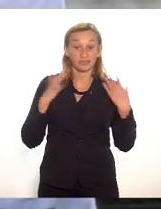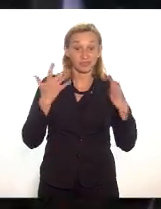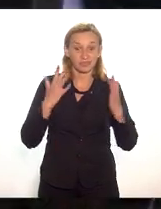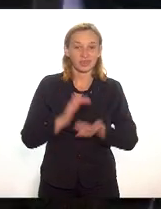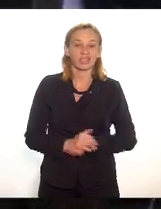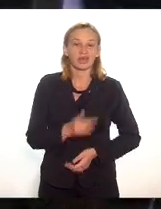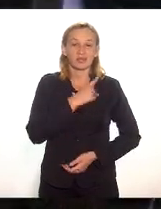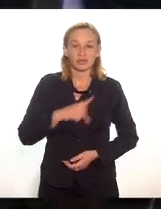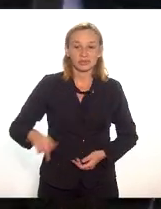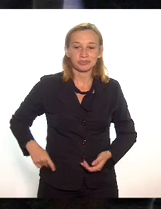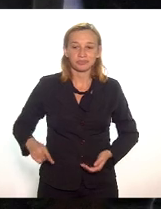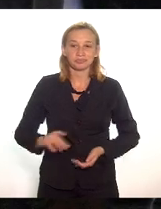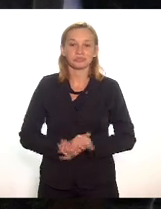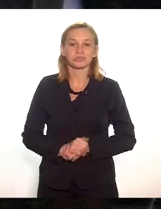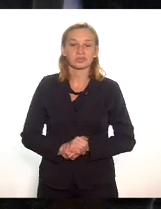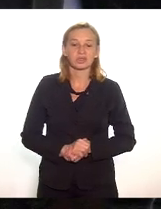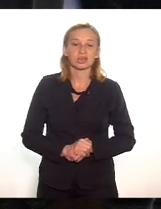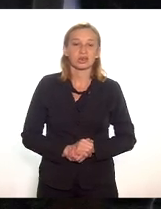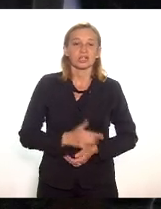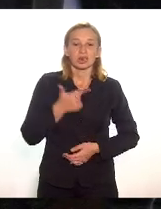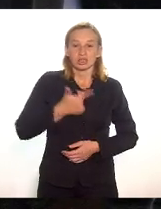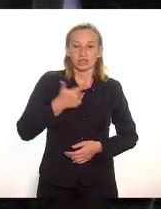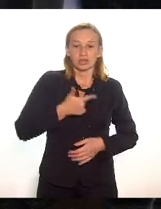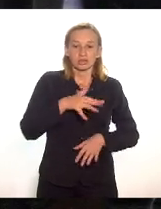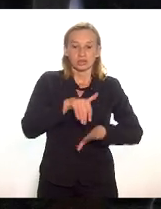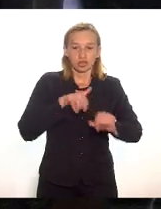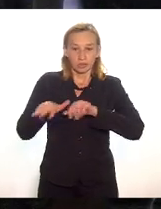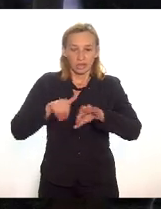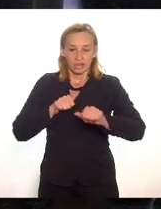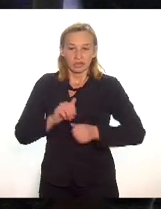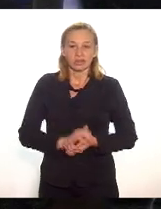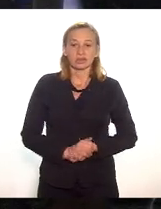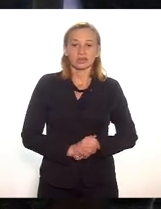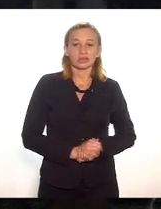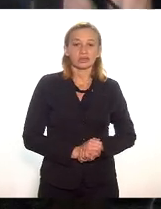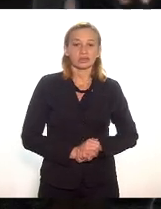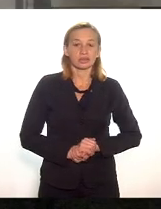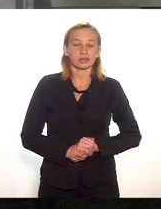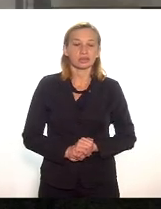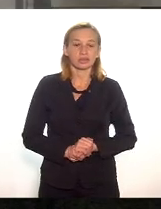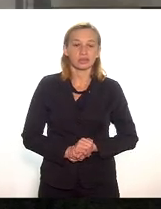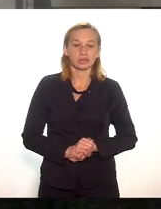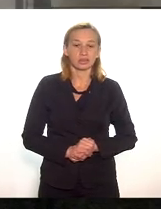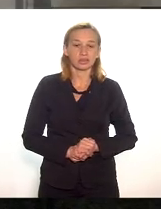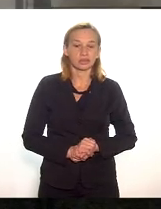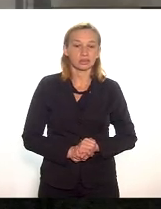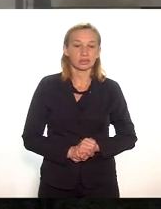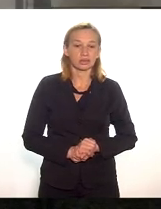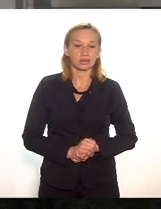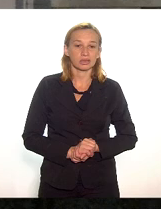Presidência irá proceder à segunda chamada. Tem algum voto no grupo, não?